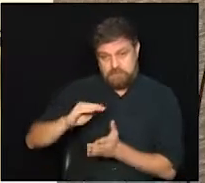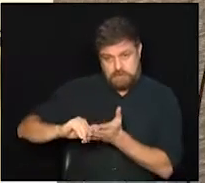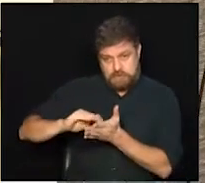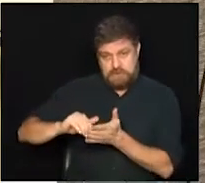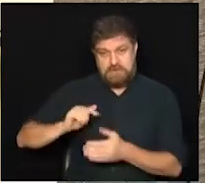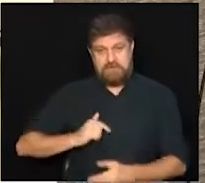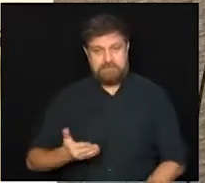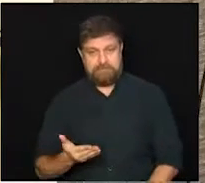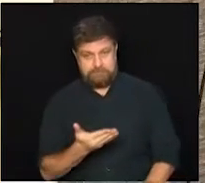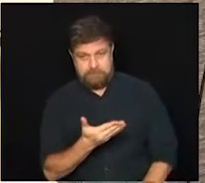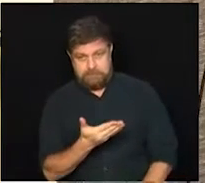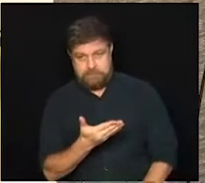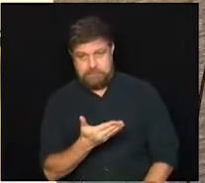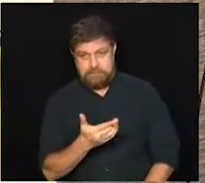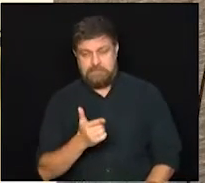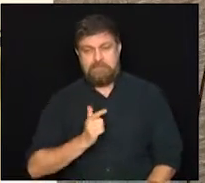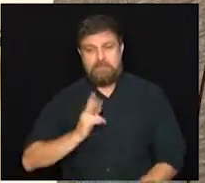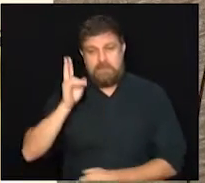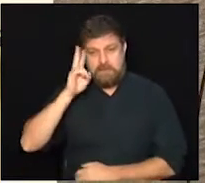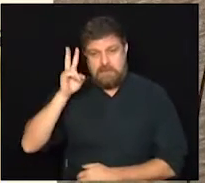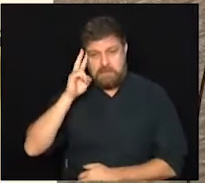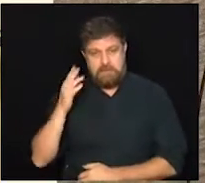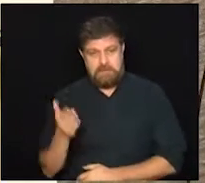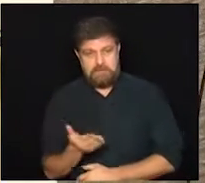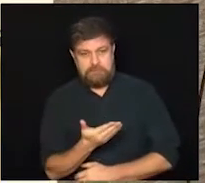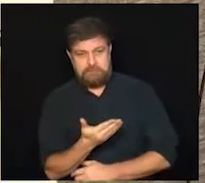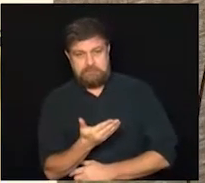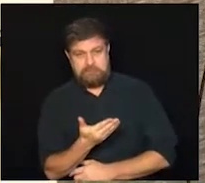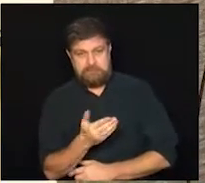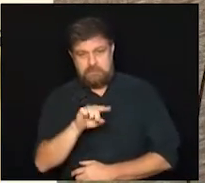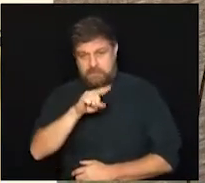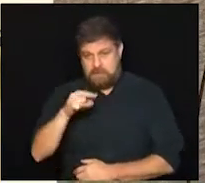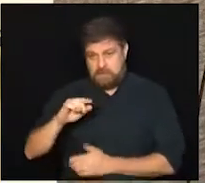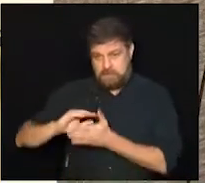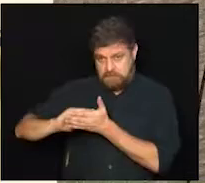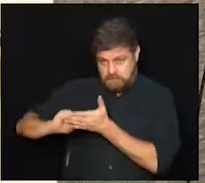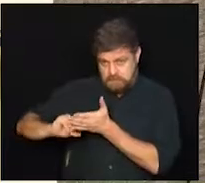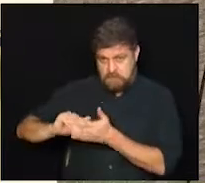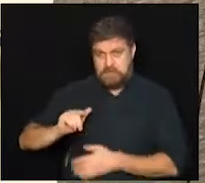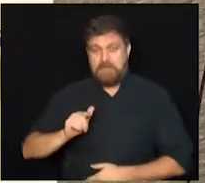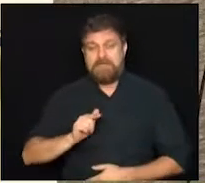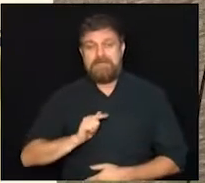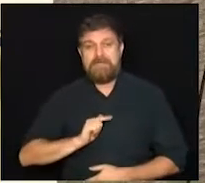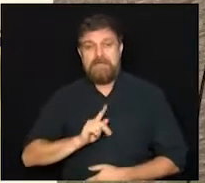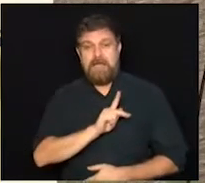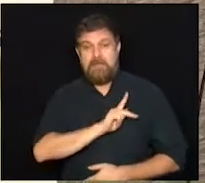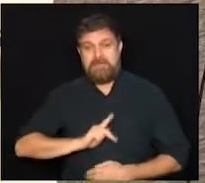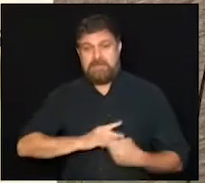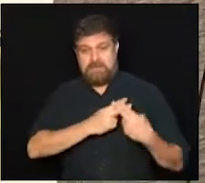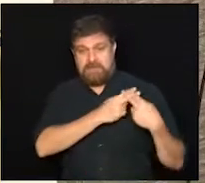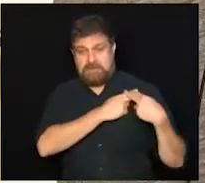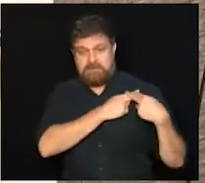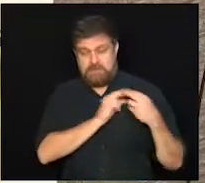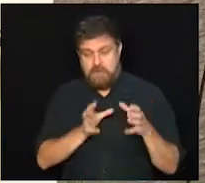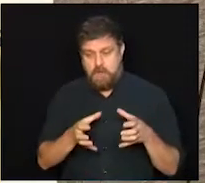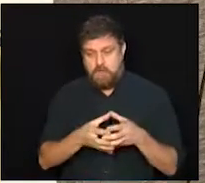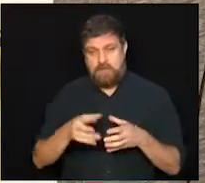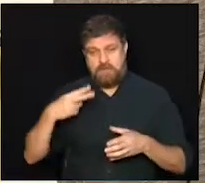comunicação@campinas.sp.leg.br, lembrando que comunicação sem o cedilha e sem o acento. A presidente da Comissão de Direitos Humanos